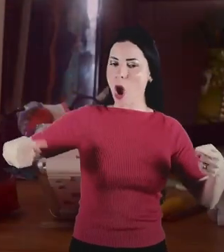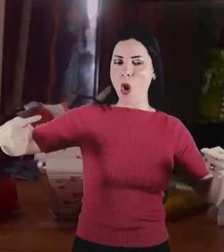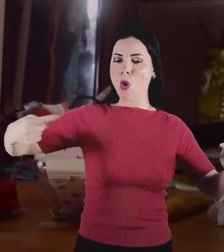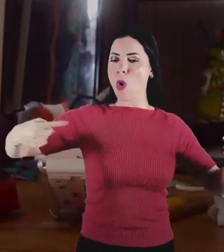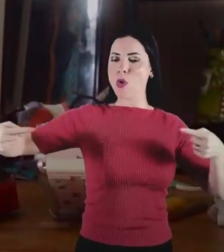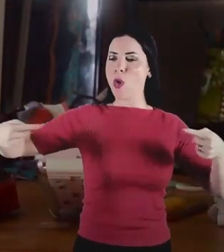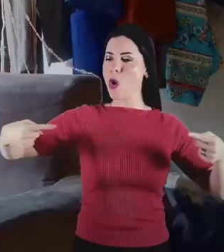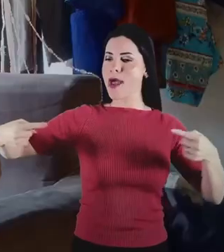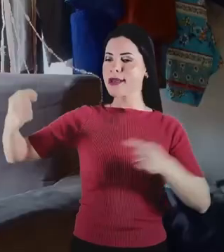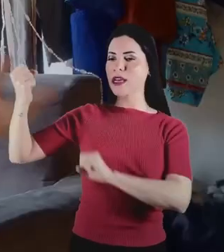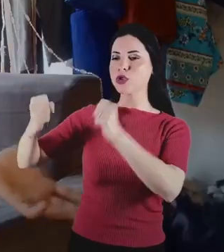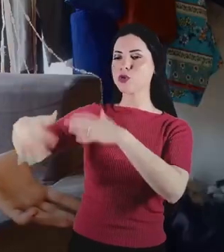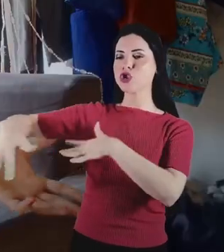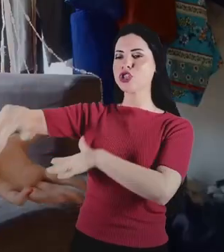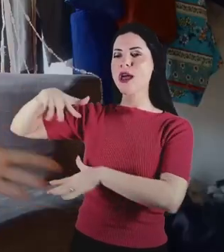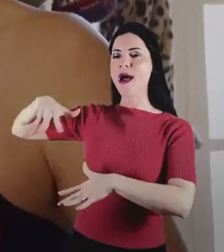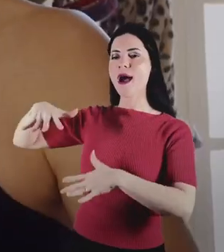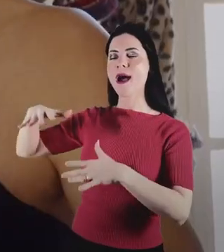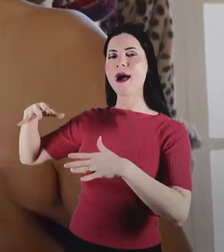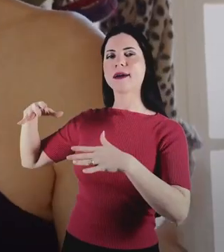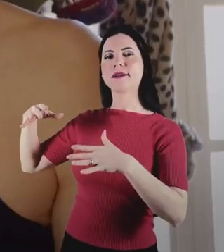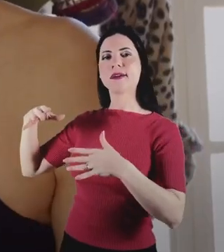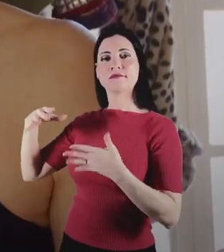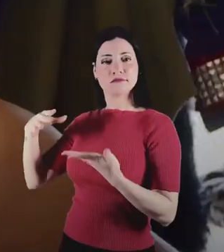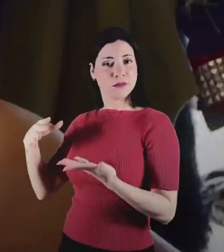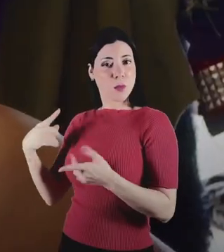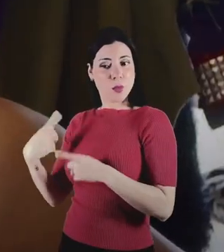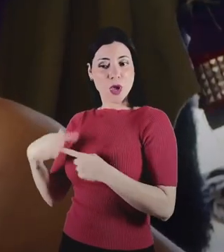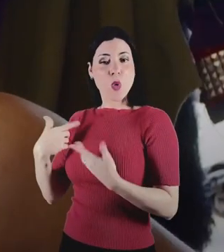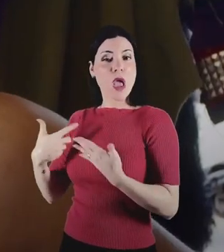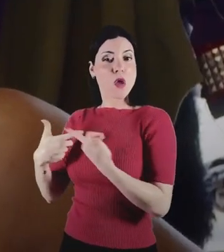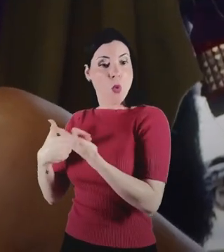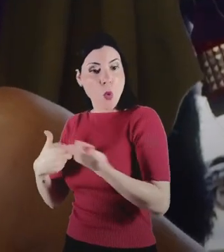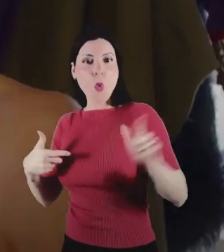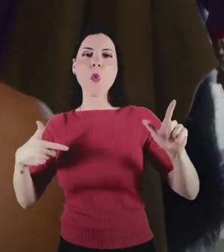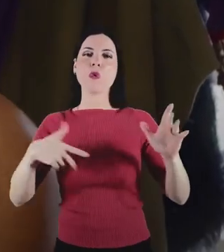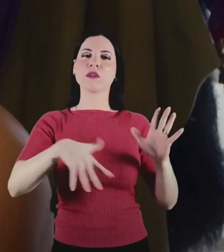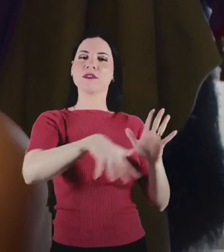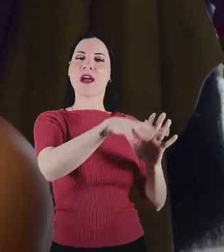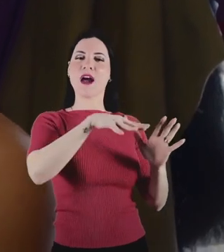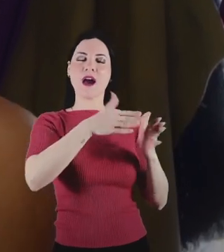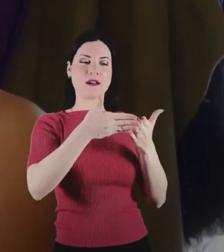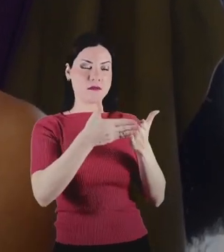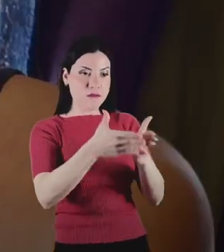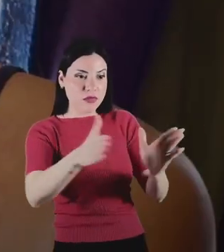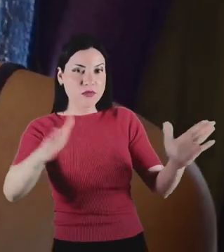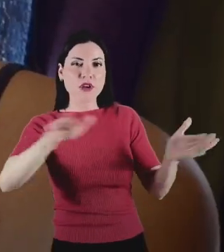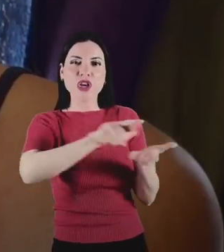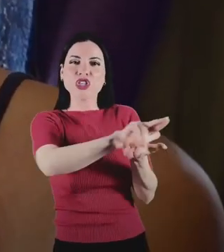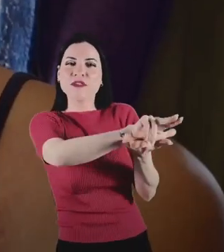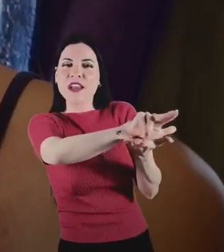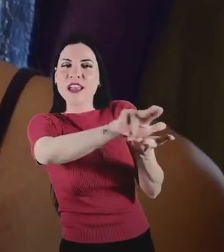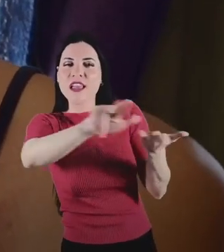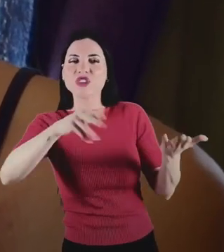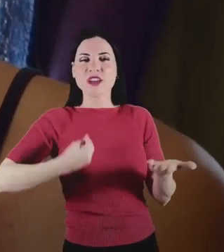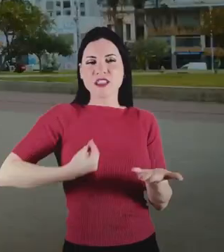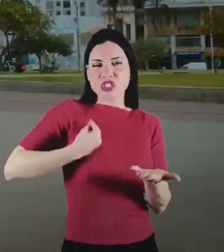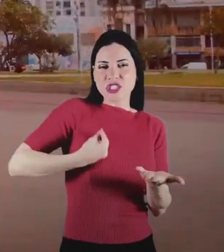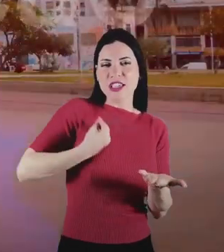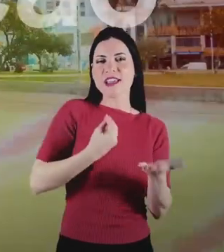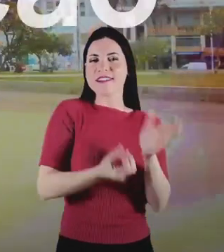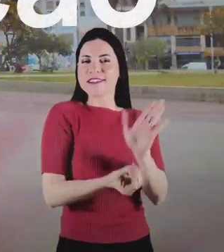indústria? Porque eu quero abrir uma outra aba, outras possibilidades de existência, de